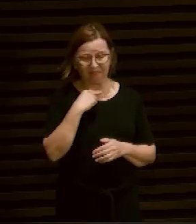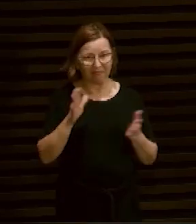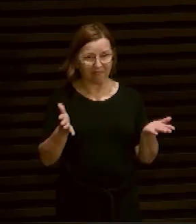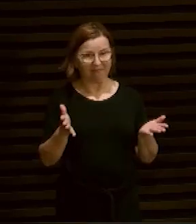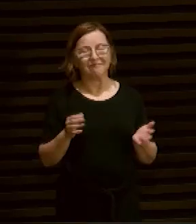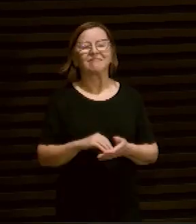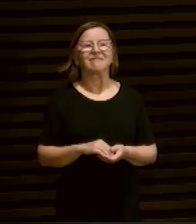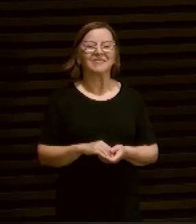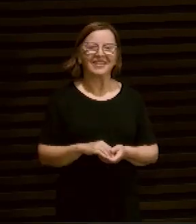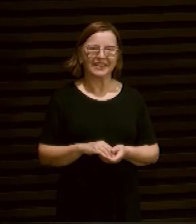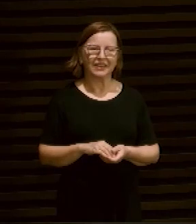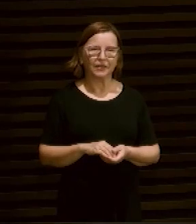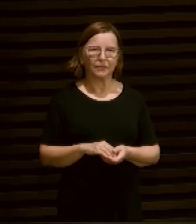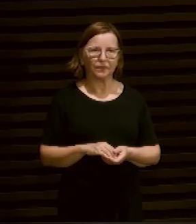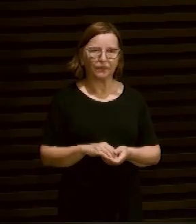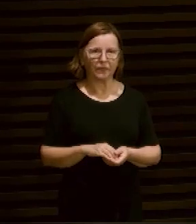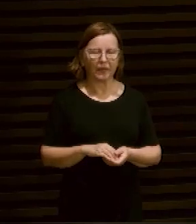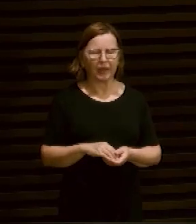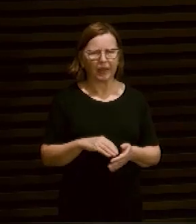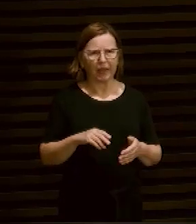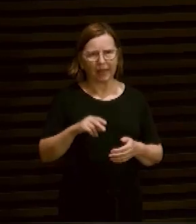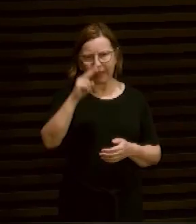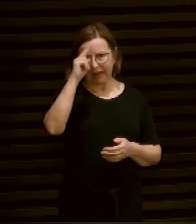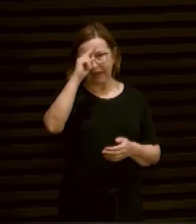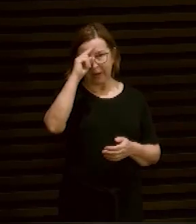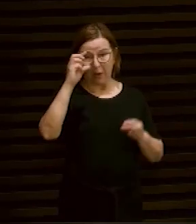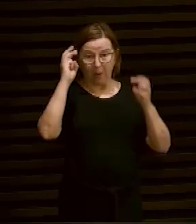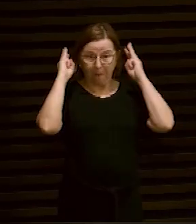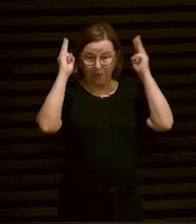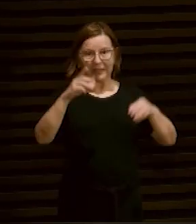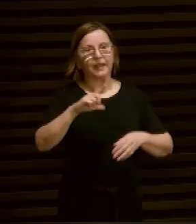exemplo, a depressão de Moisés, a depressão de